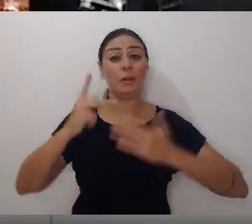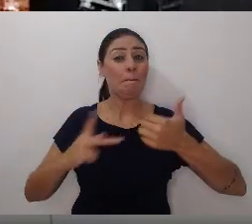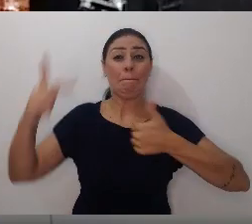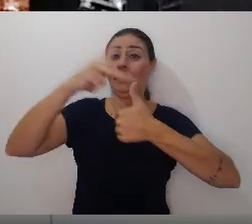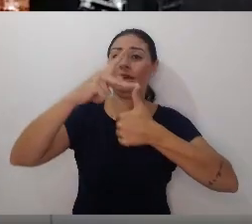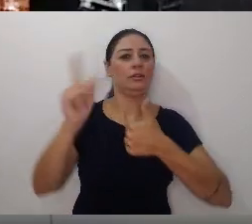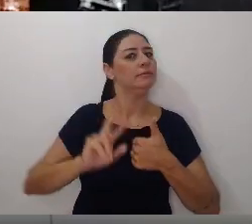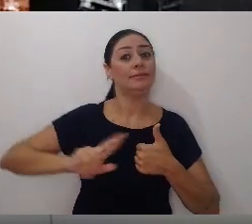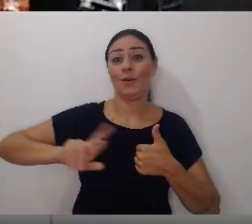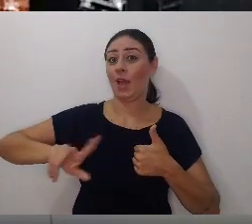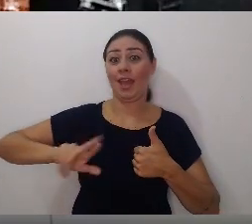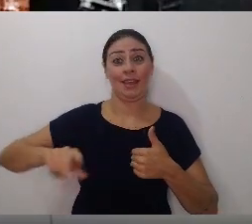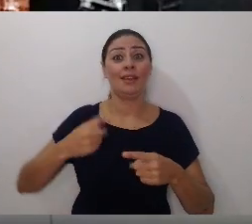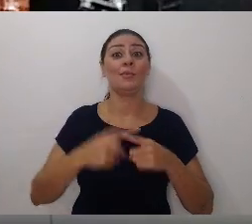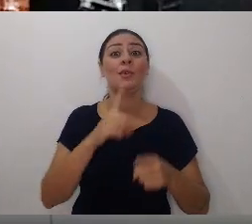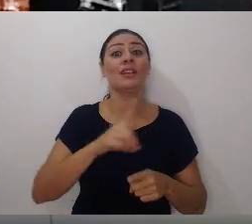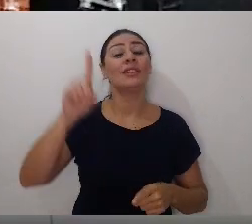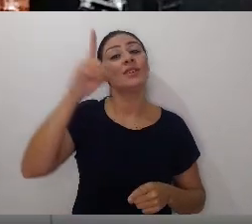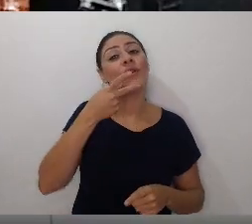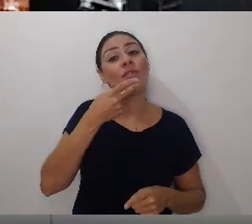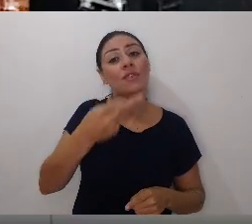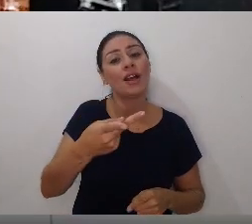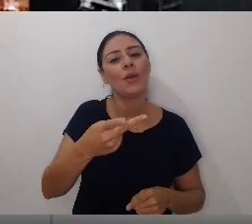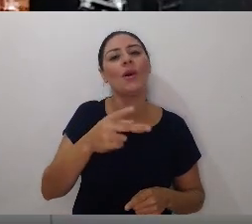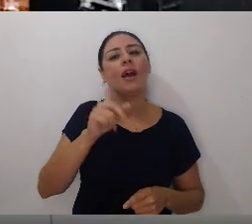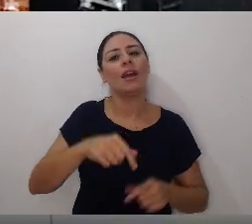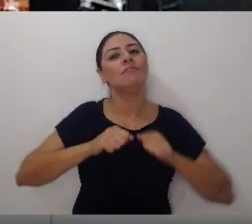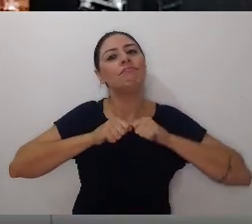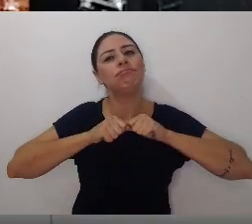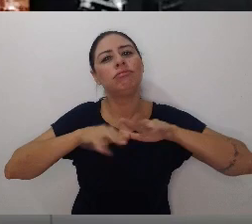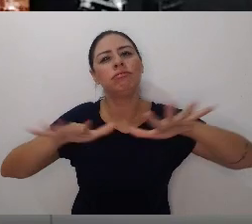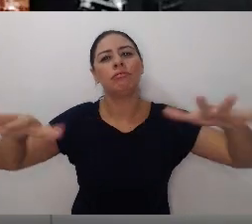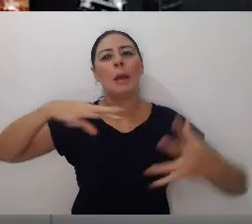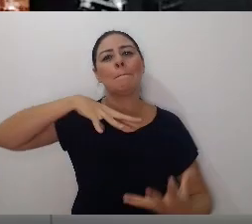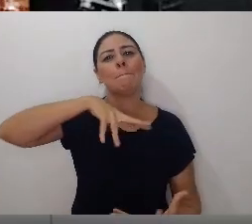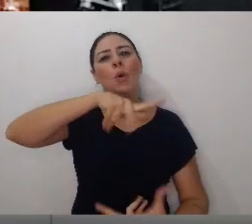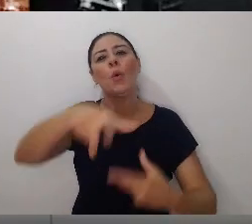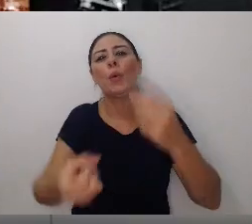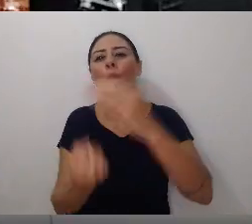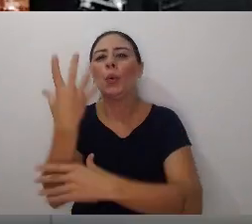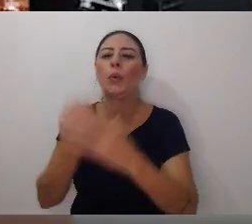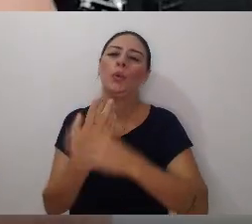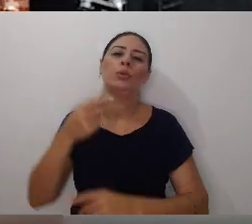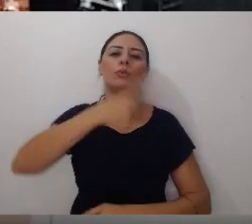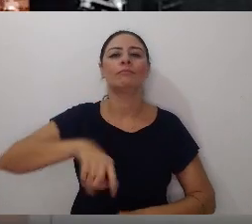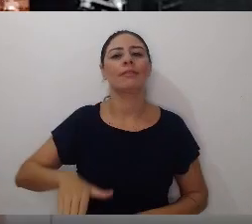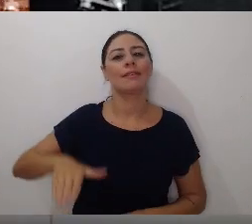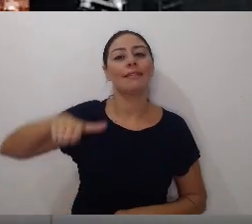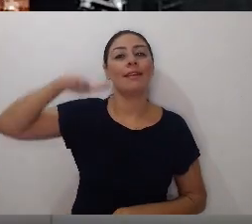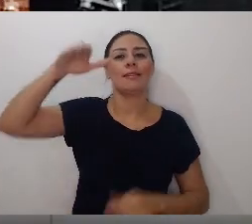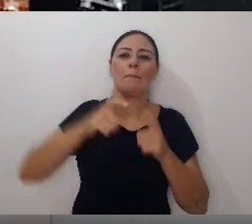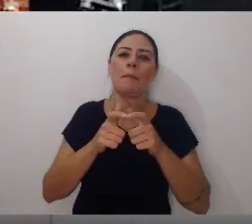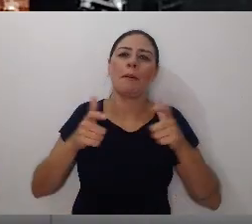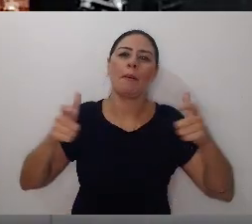pais e mães. Profissional não é a primeira, eu não entendo assim que é a primeira. Porque Deus disse, né, para a gente se espalhar